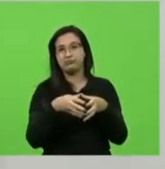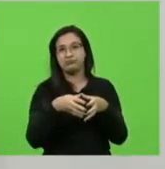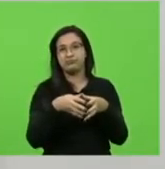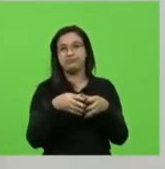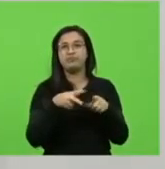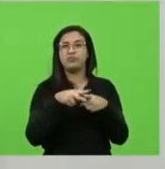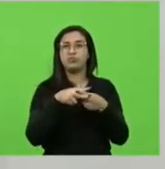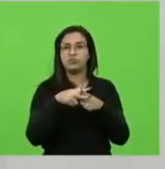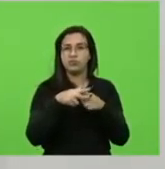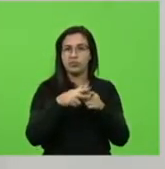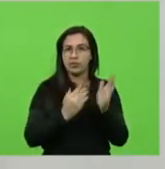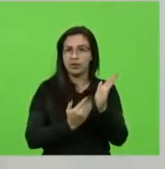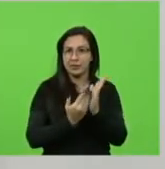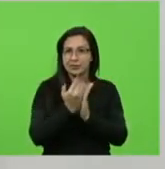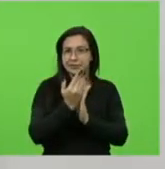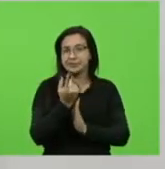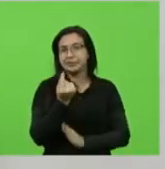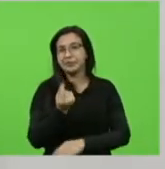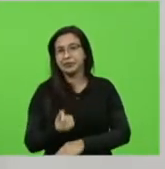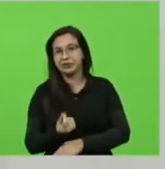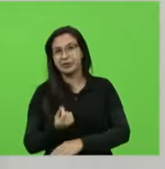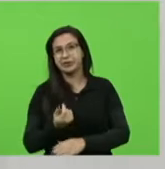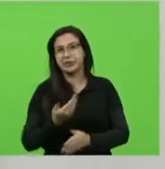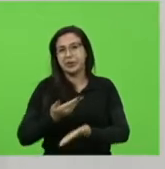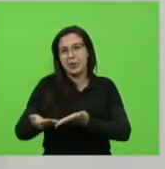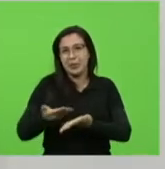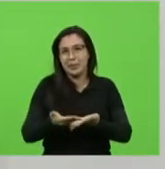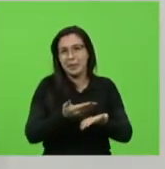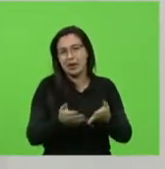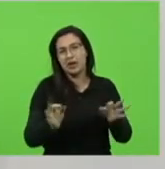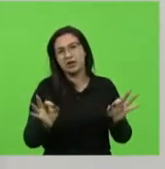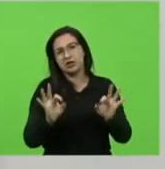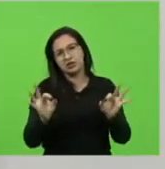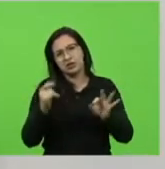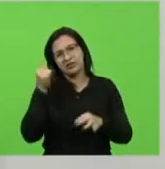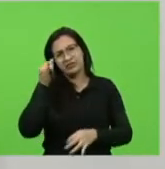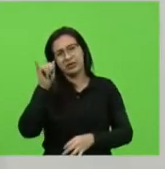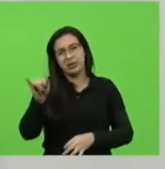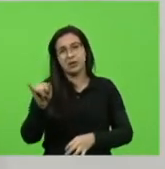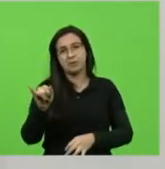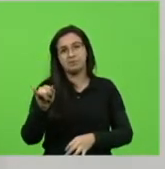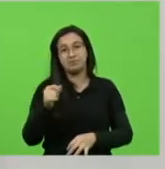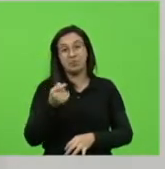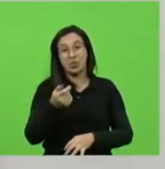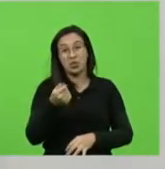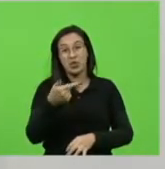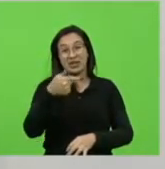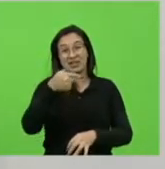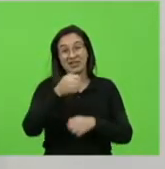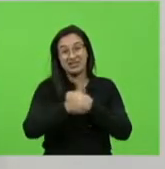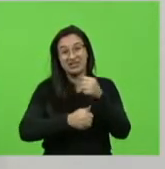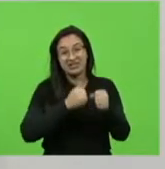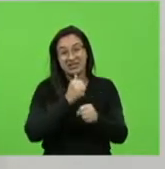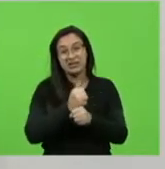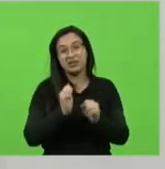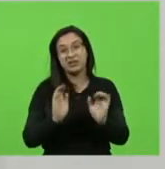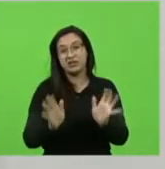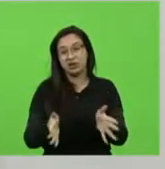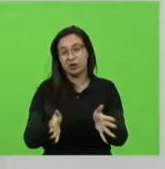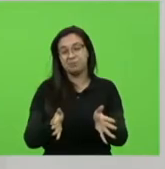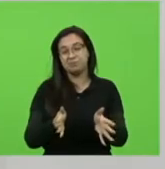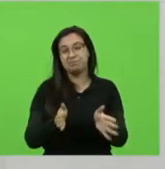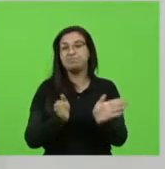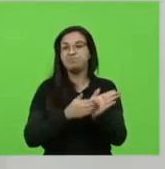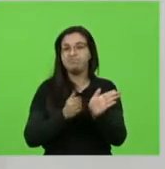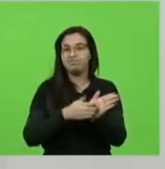reajuste inflacionário para parar com essas perdas aí há quase 7 anos na remuneração dos agentes de segurança pública. Parabéns ao governo